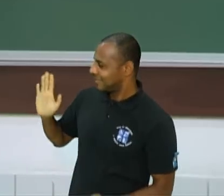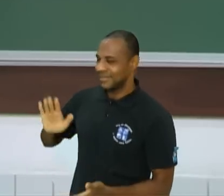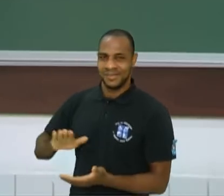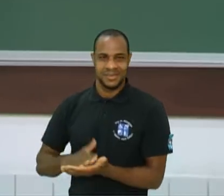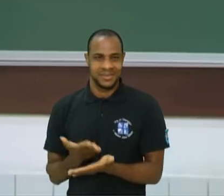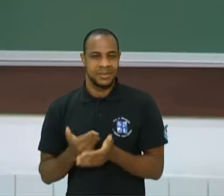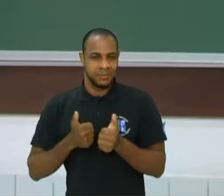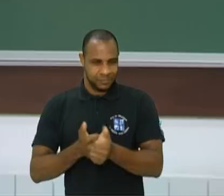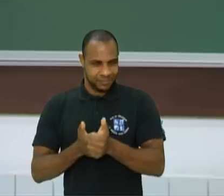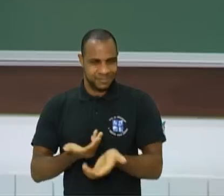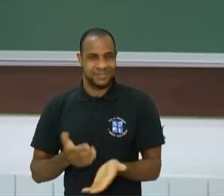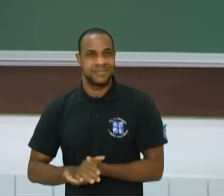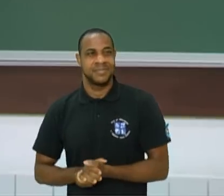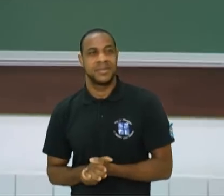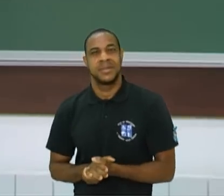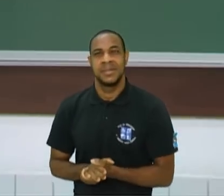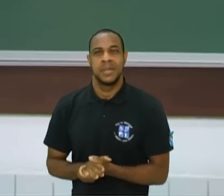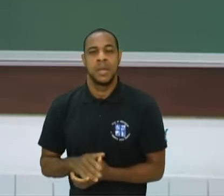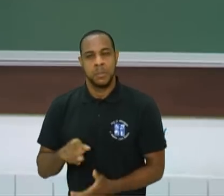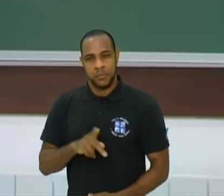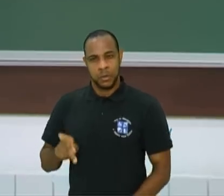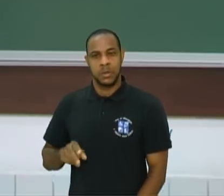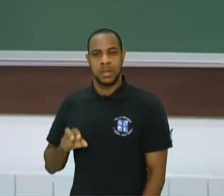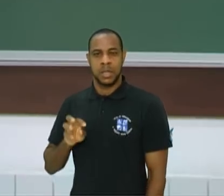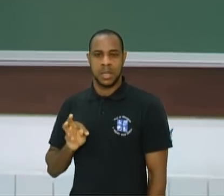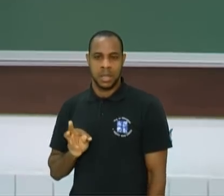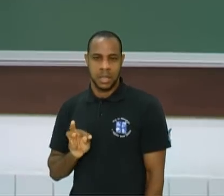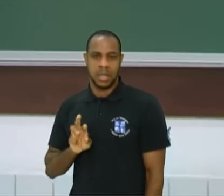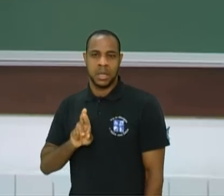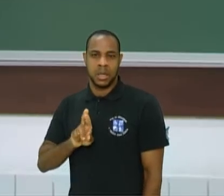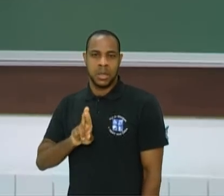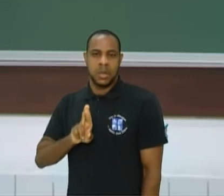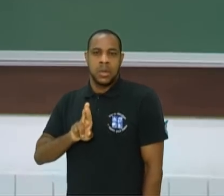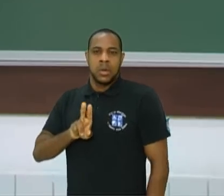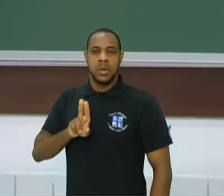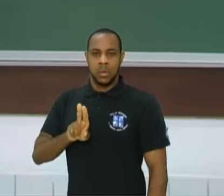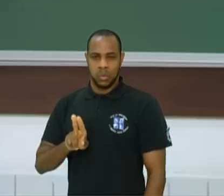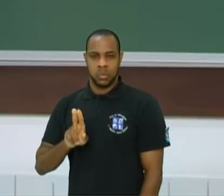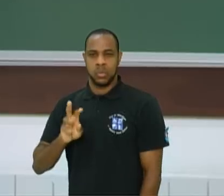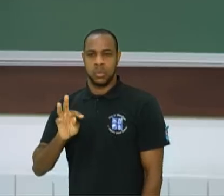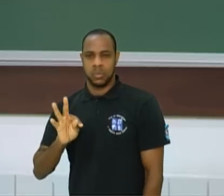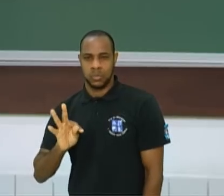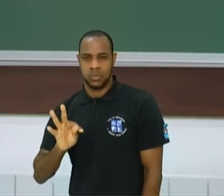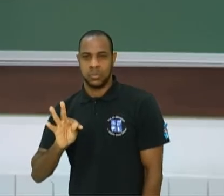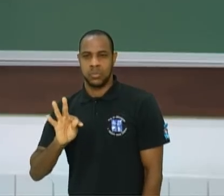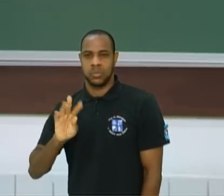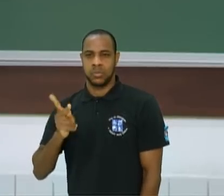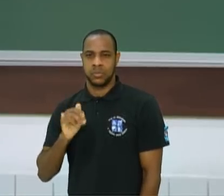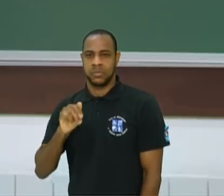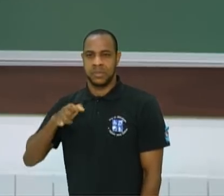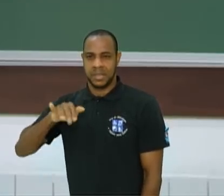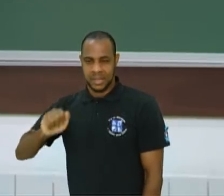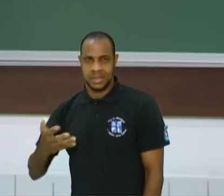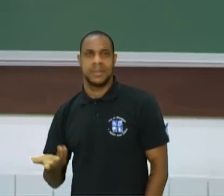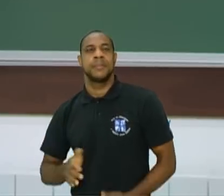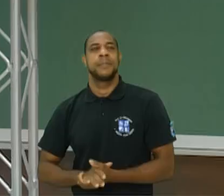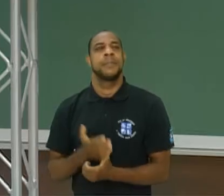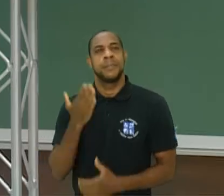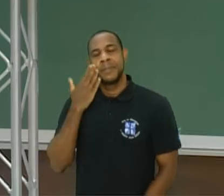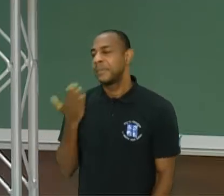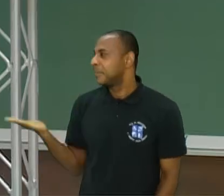vai nos acompanhar. Então, vamos falar sobre cultura iorubá e griot, tá? Vem com a gente.